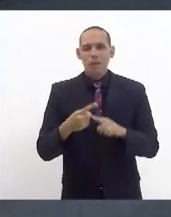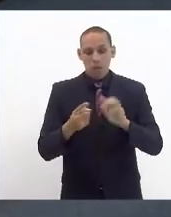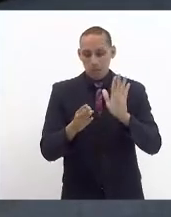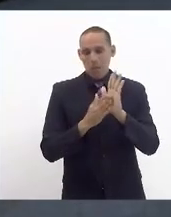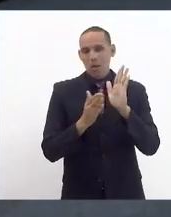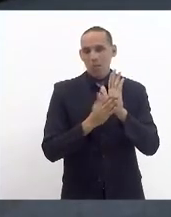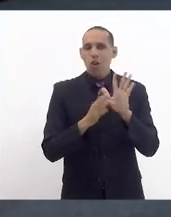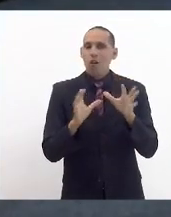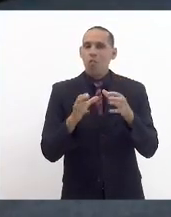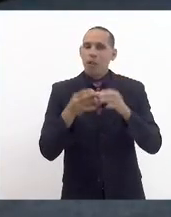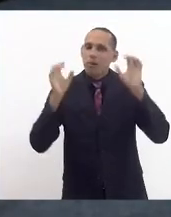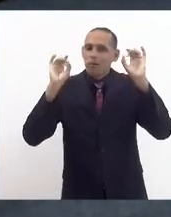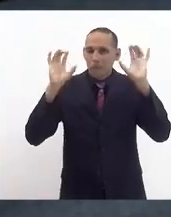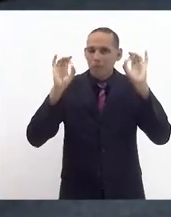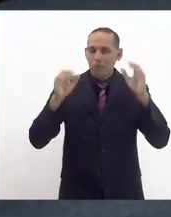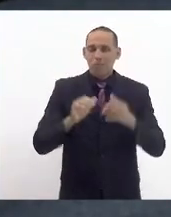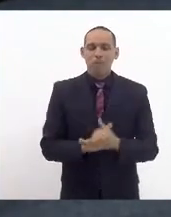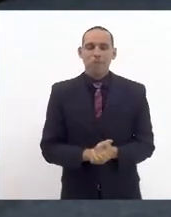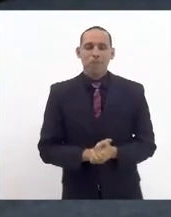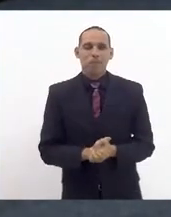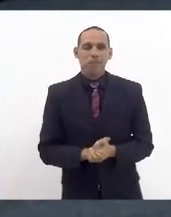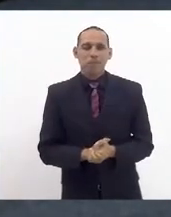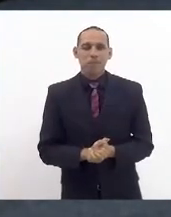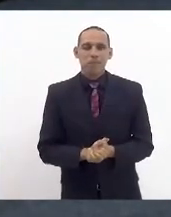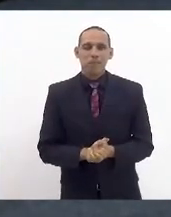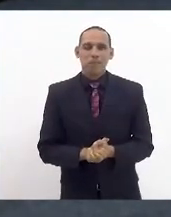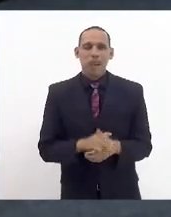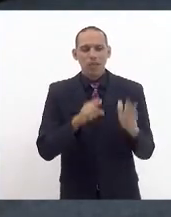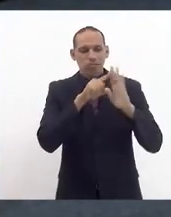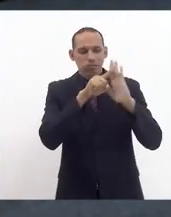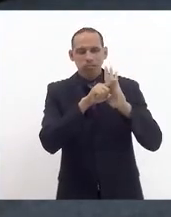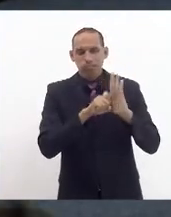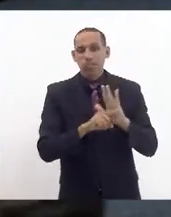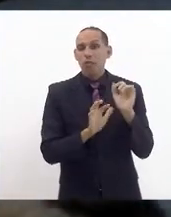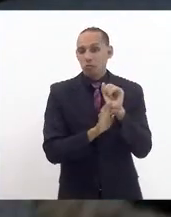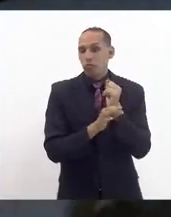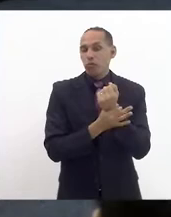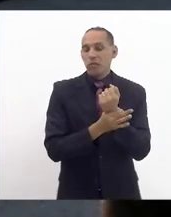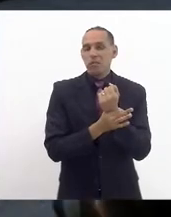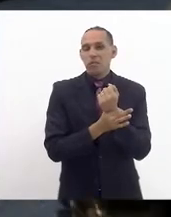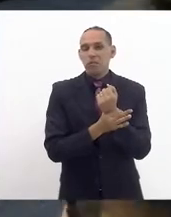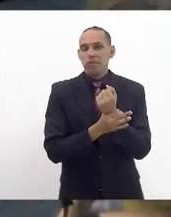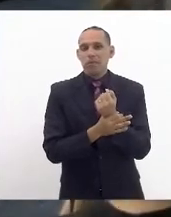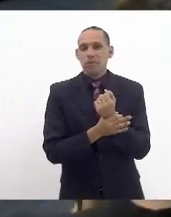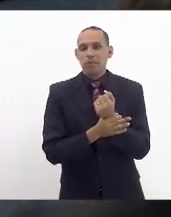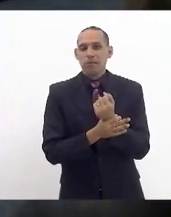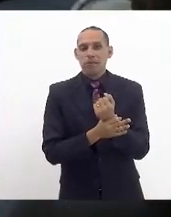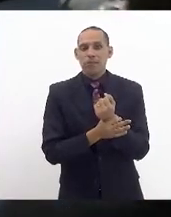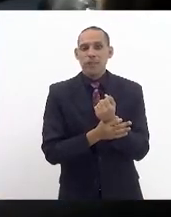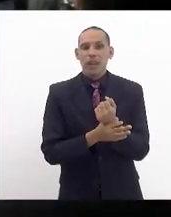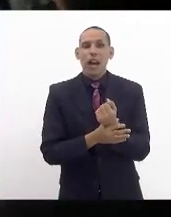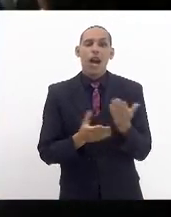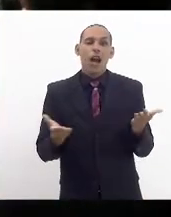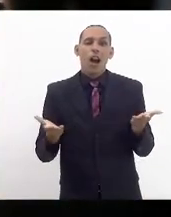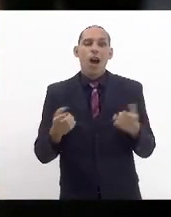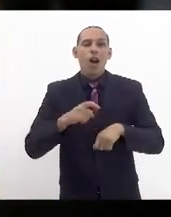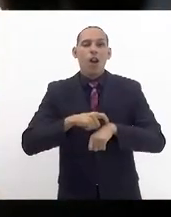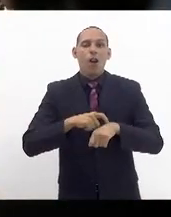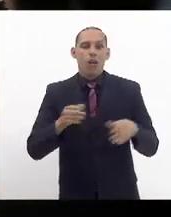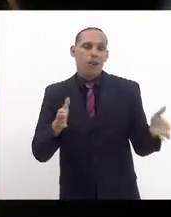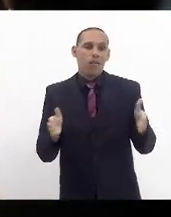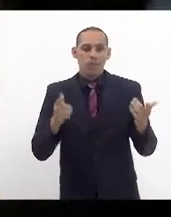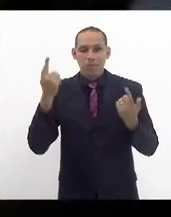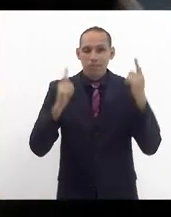aí da criação dessa comissão que vai analisar a questão da segurança no maior espetáculo da terra, que é o